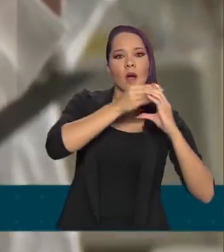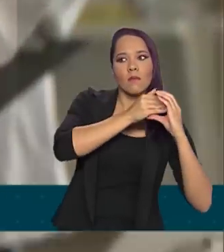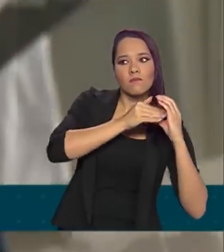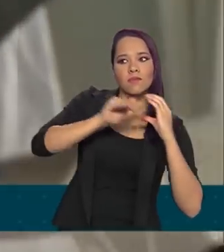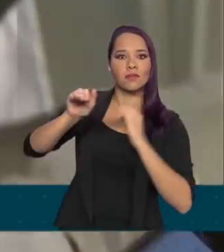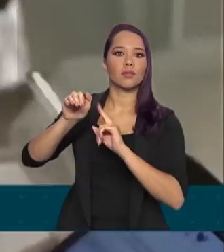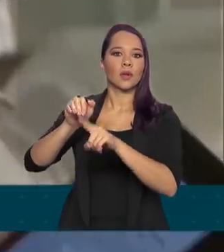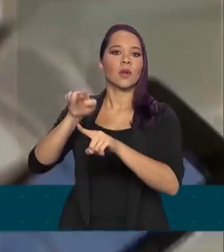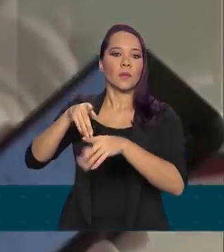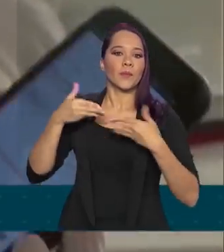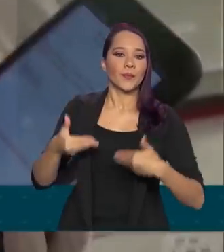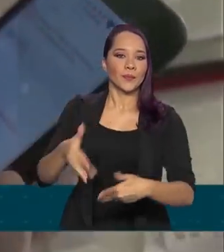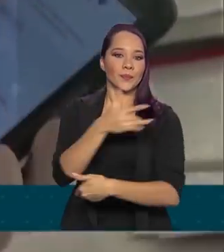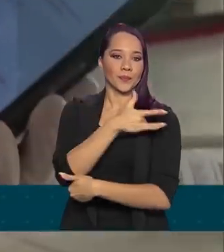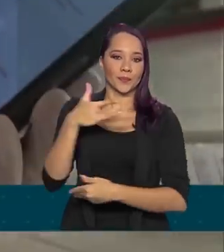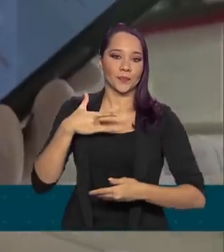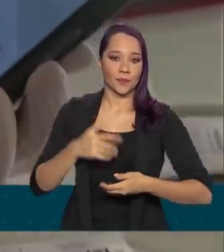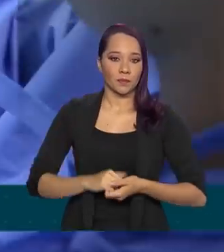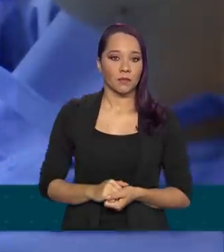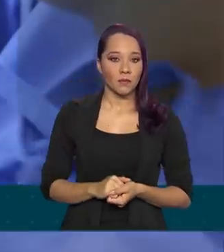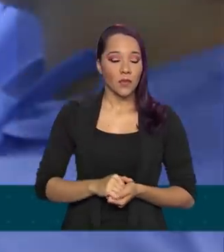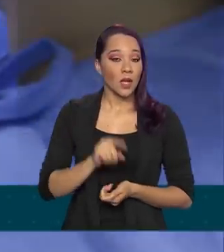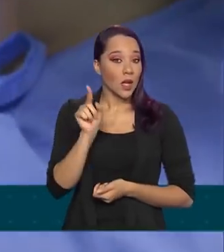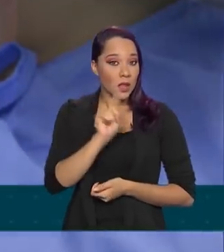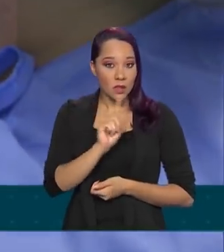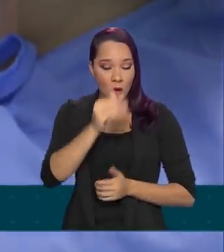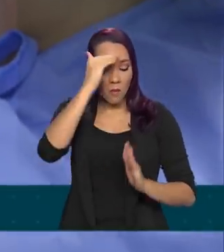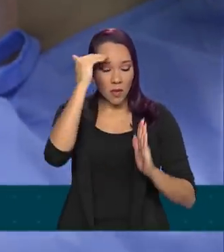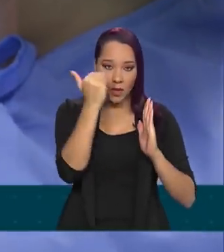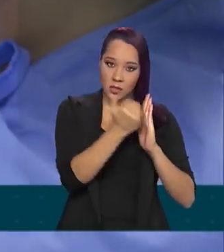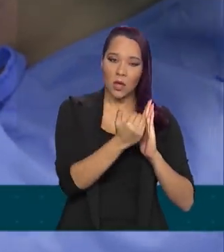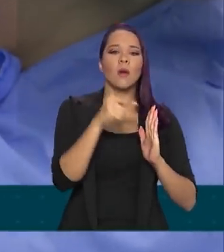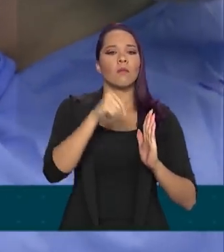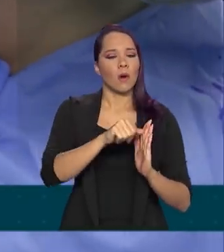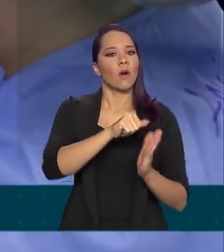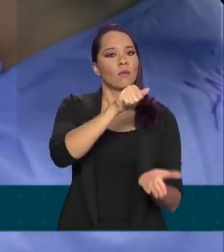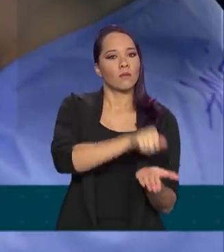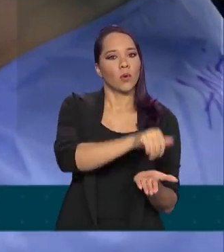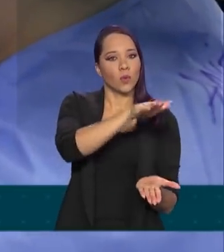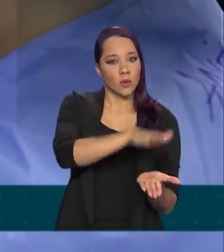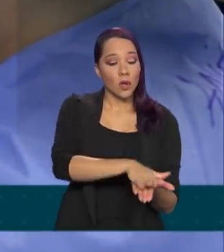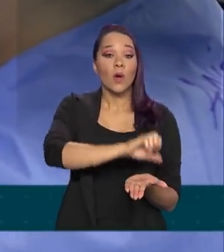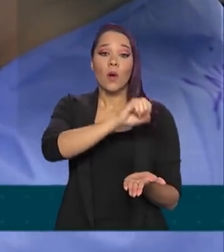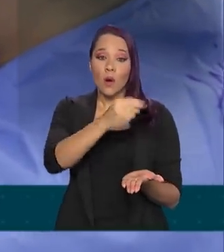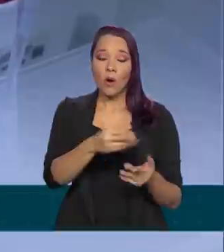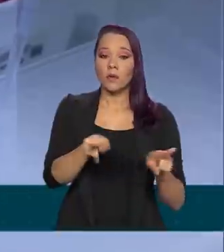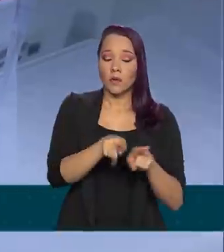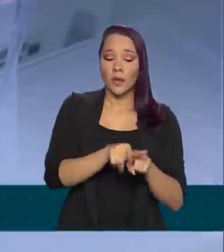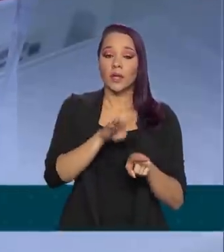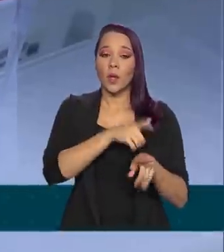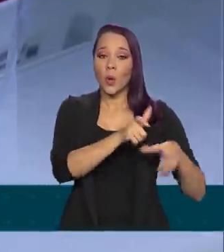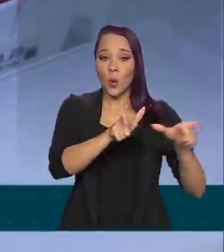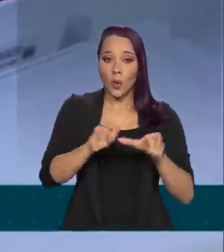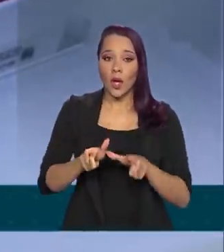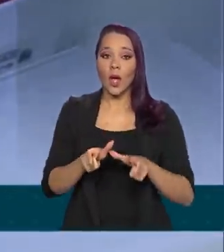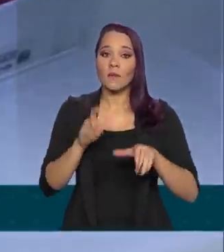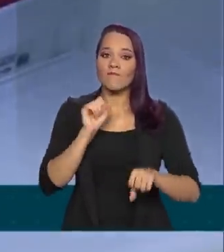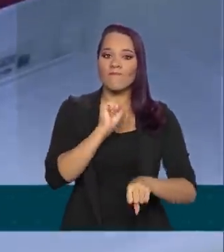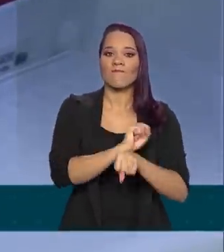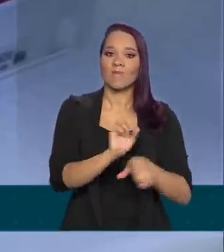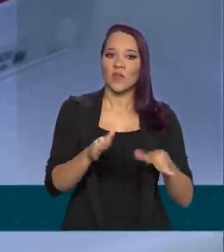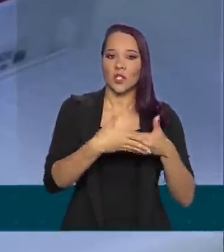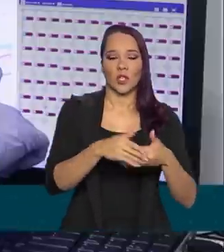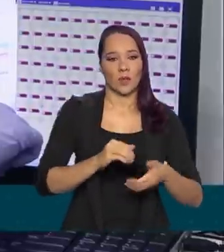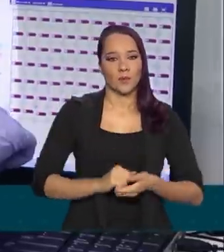informação ao Ministério da Saúde. Quem não cumprir pode ser multado ou até ter o estabelecimento interditado.